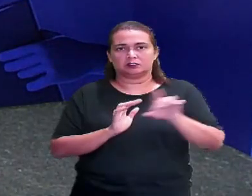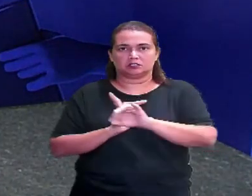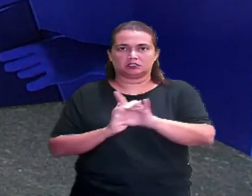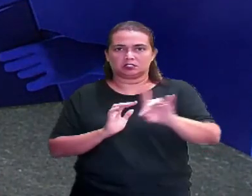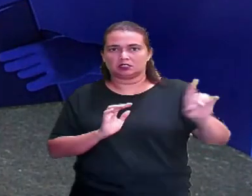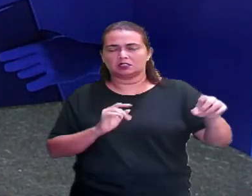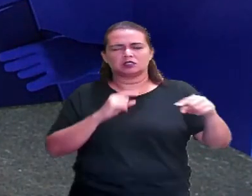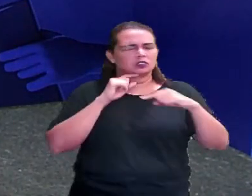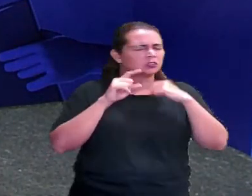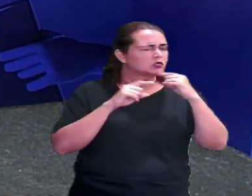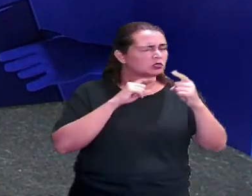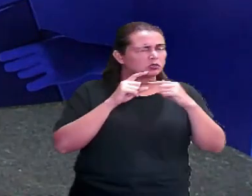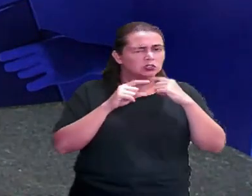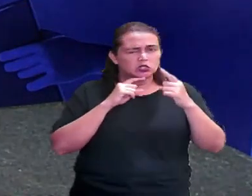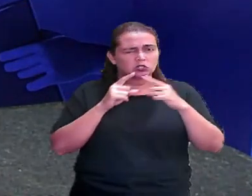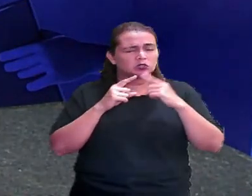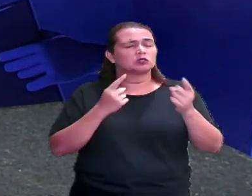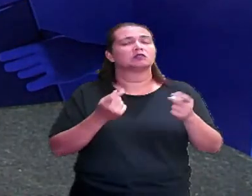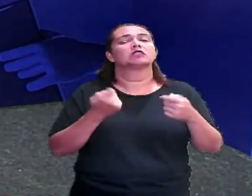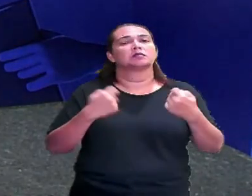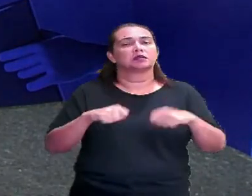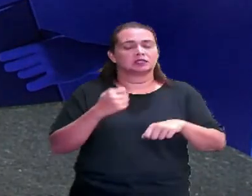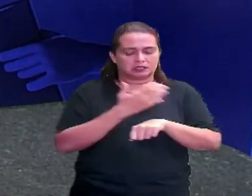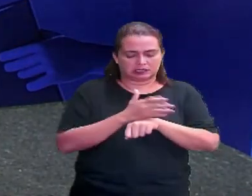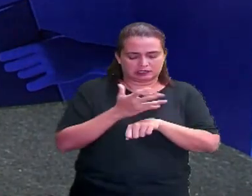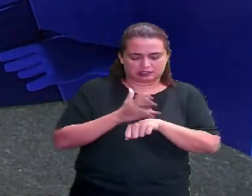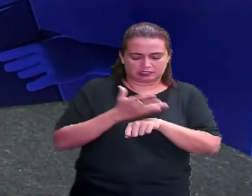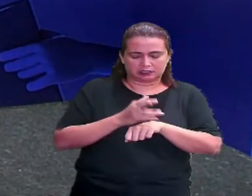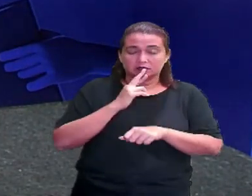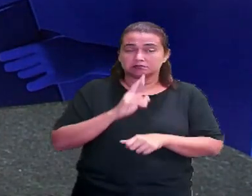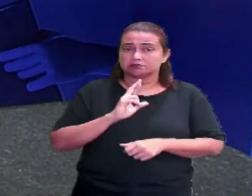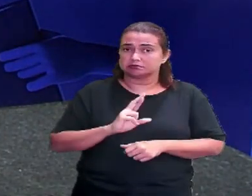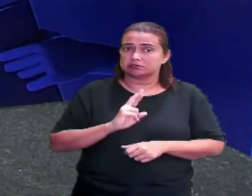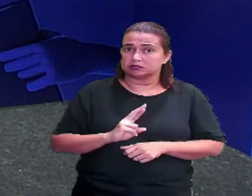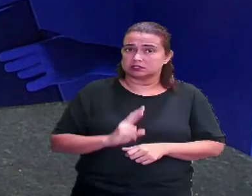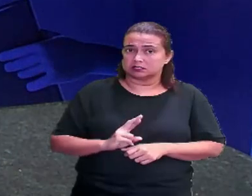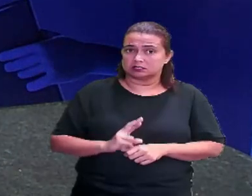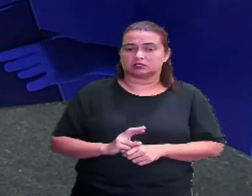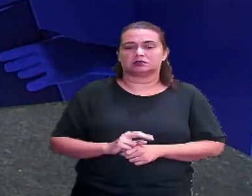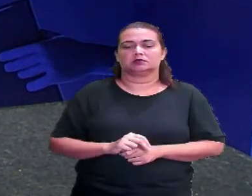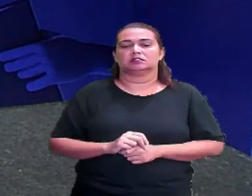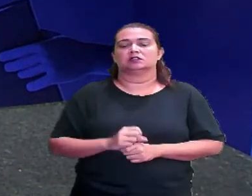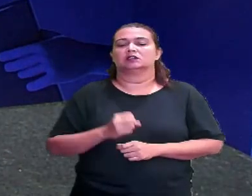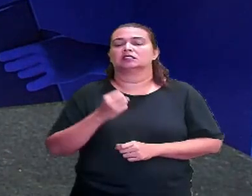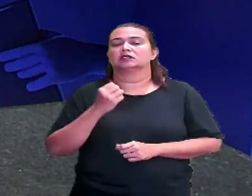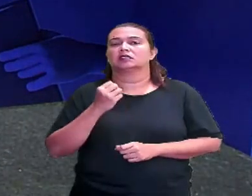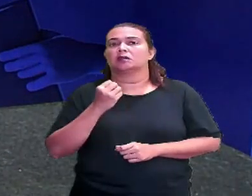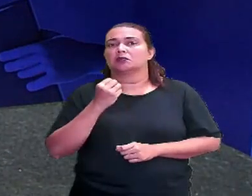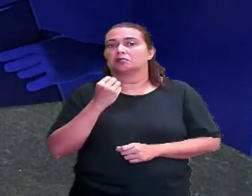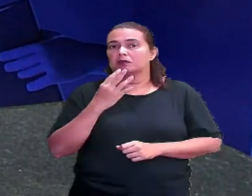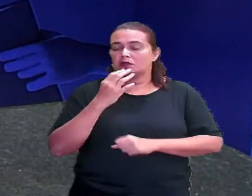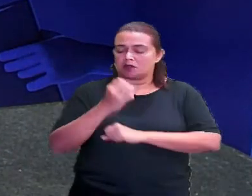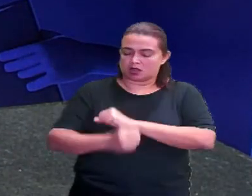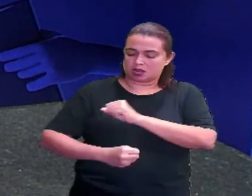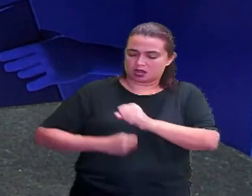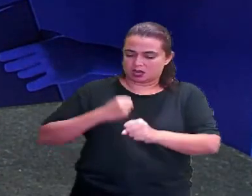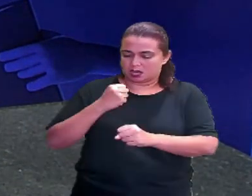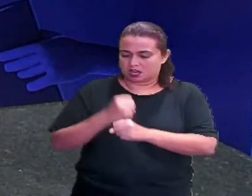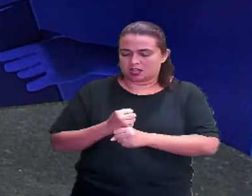as dúvidas, exercitem, realizem os exercícios, né? E tenham um bom ano letivo, um